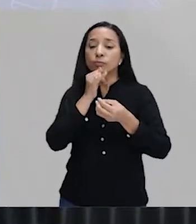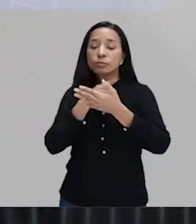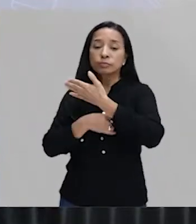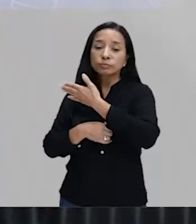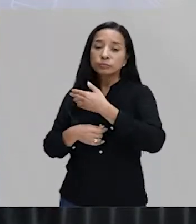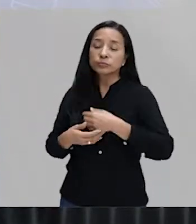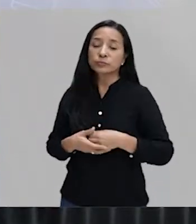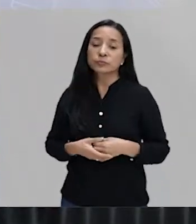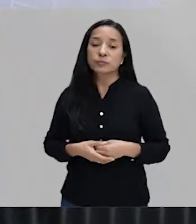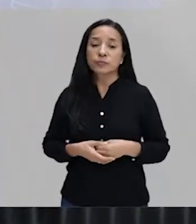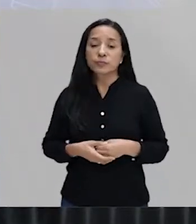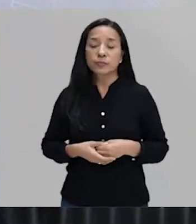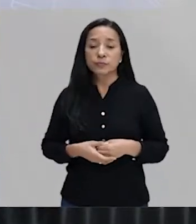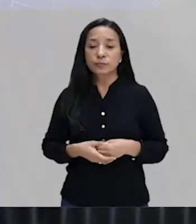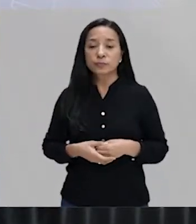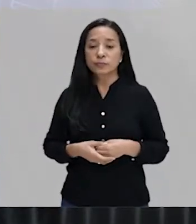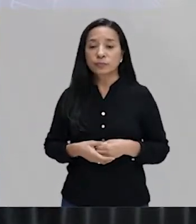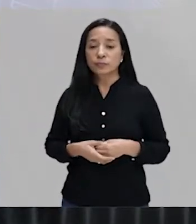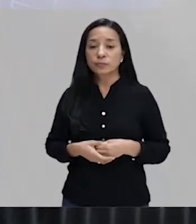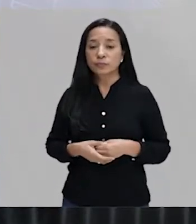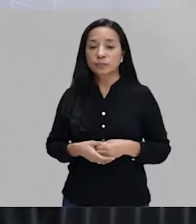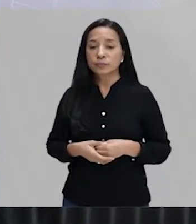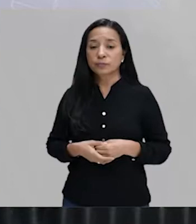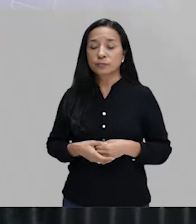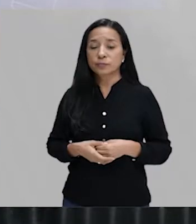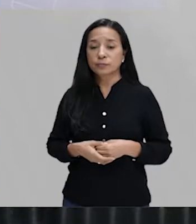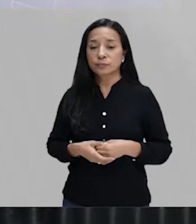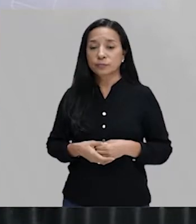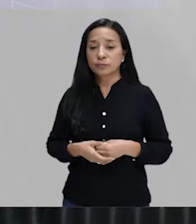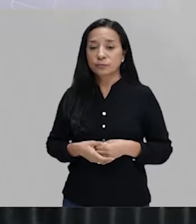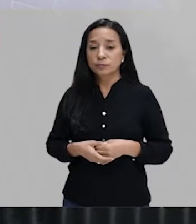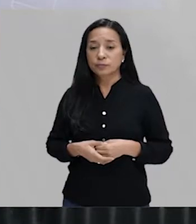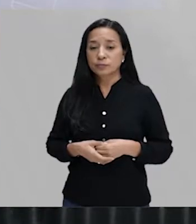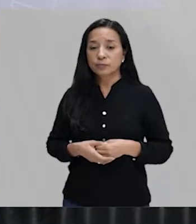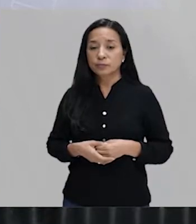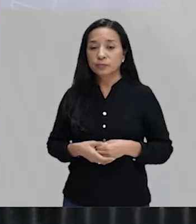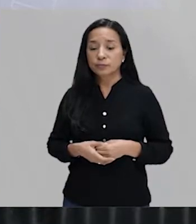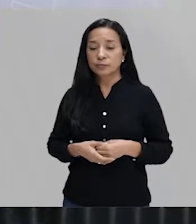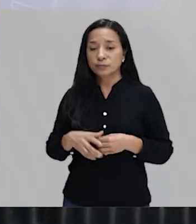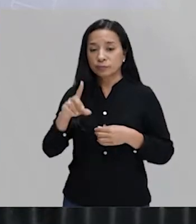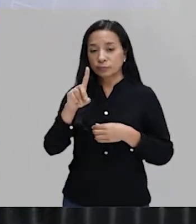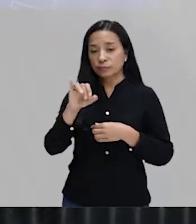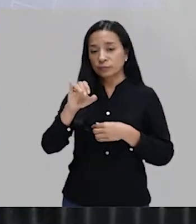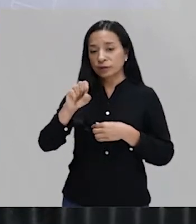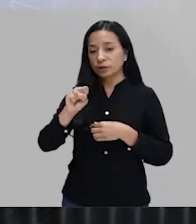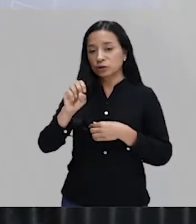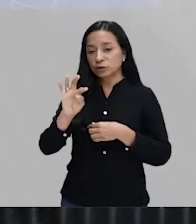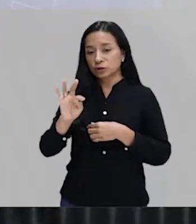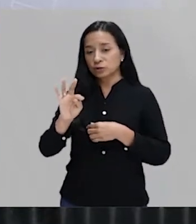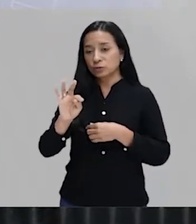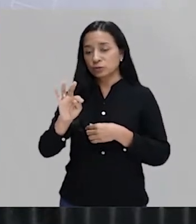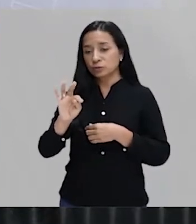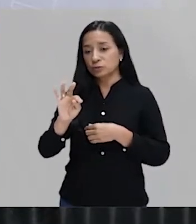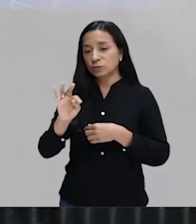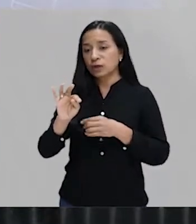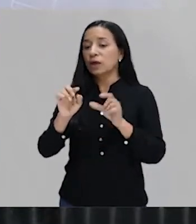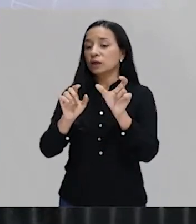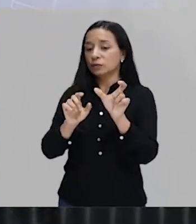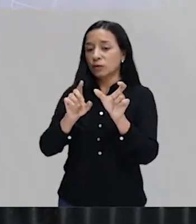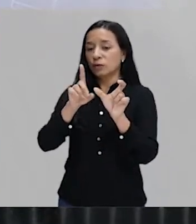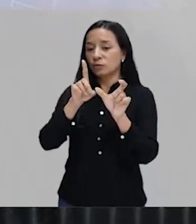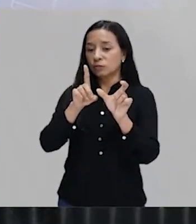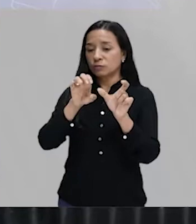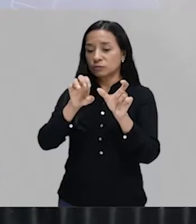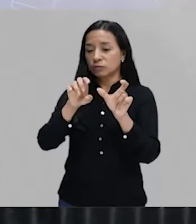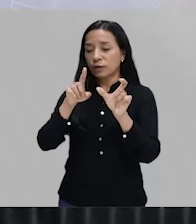ou desta. Disto seria o quê? De mais este. Ou de mais isto. É